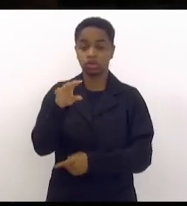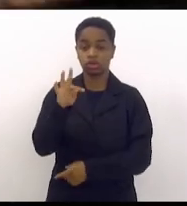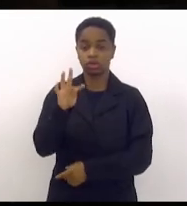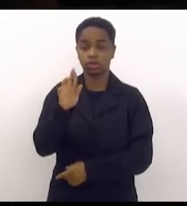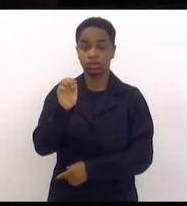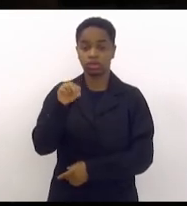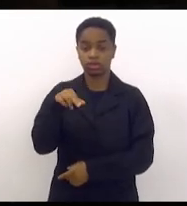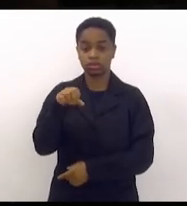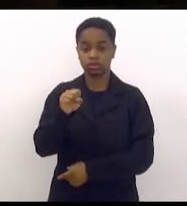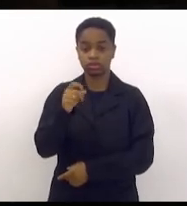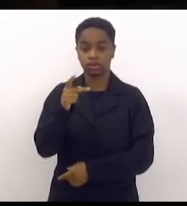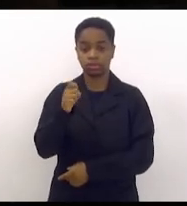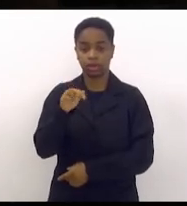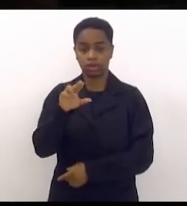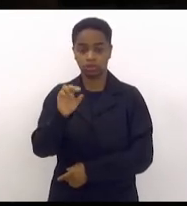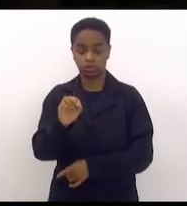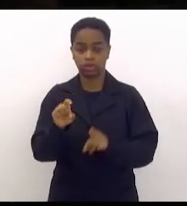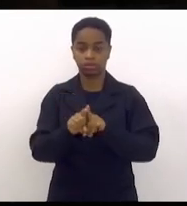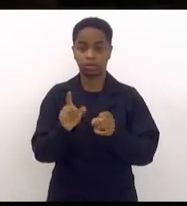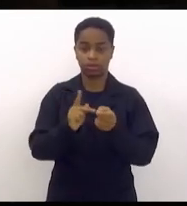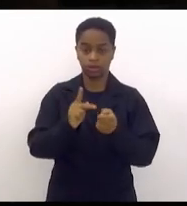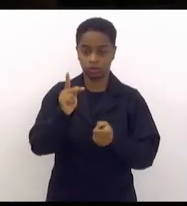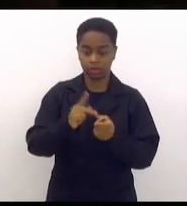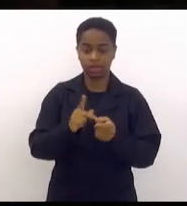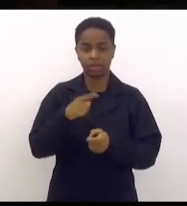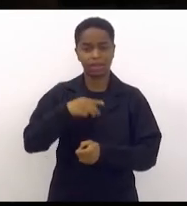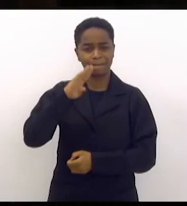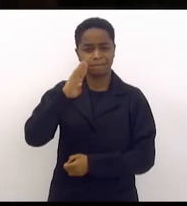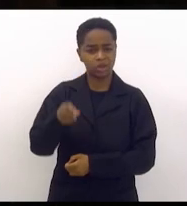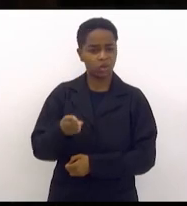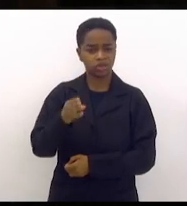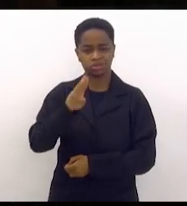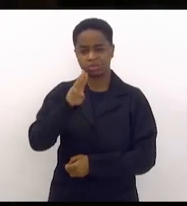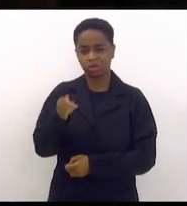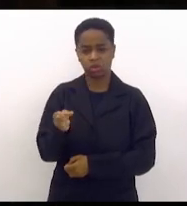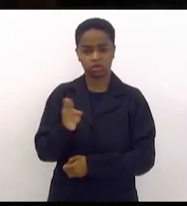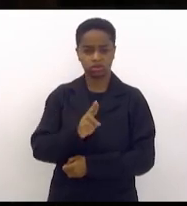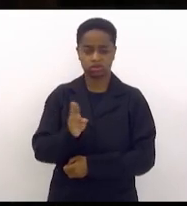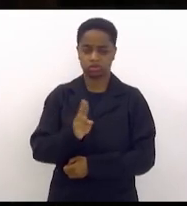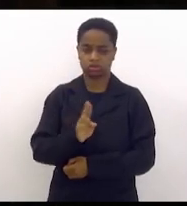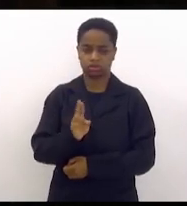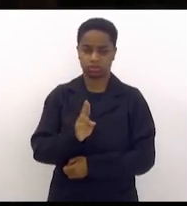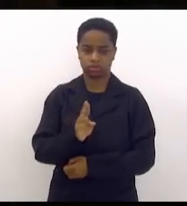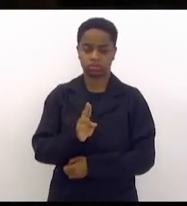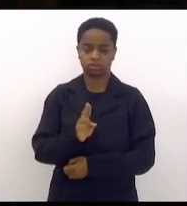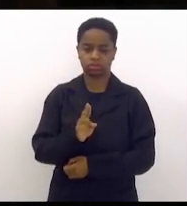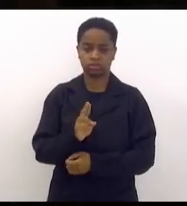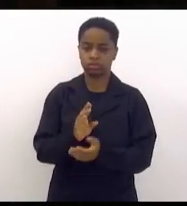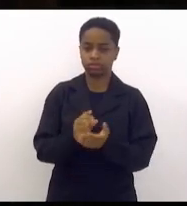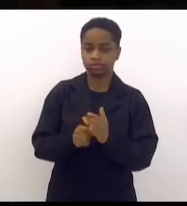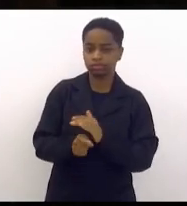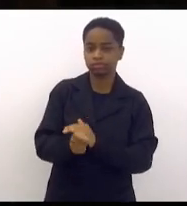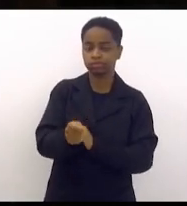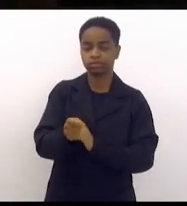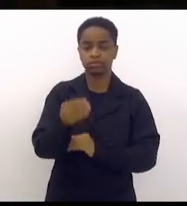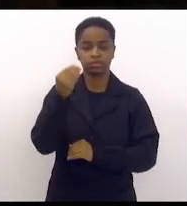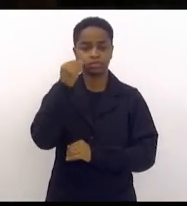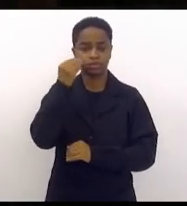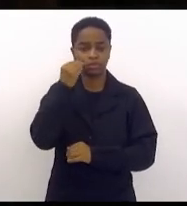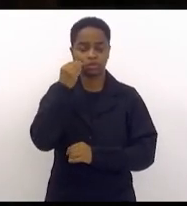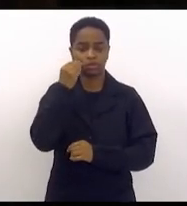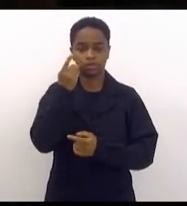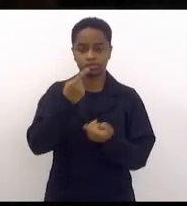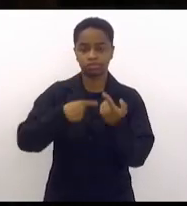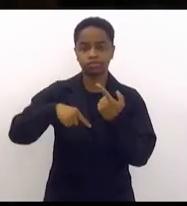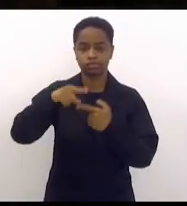e Petrobras serão bilhões milhões de reais que serão investidos para recuperar